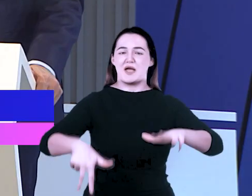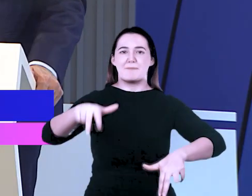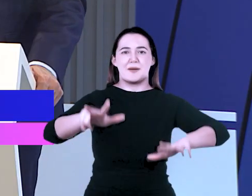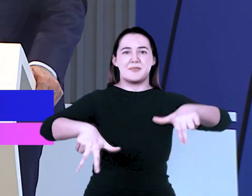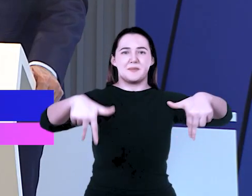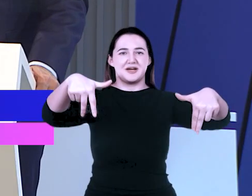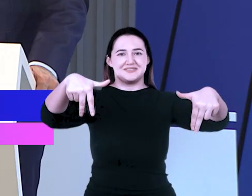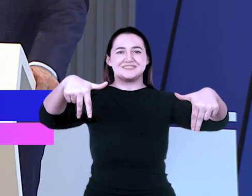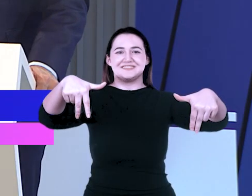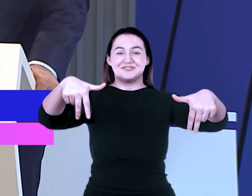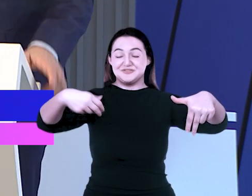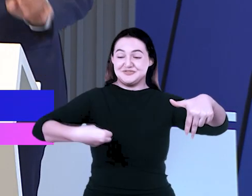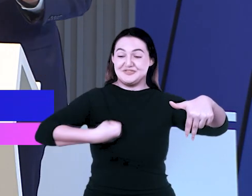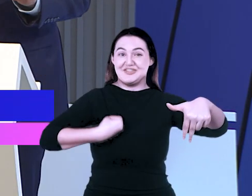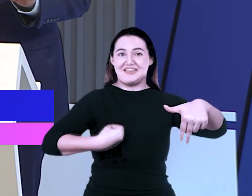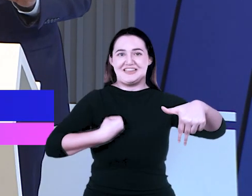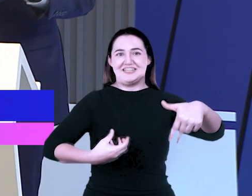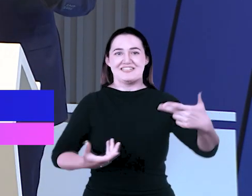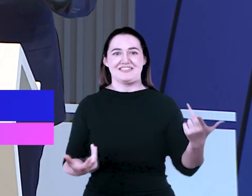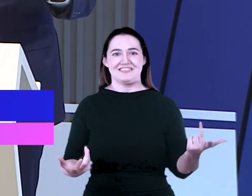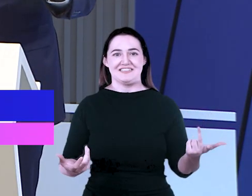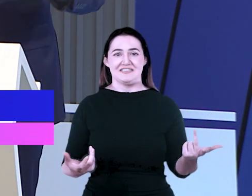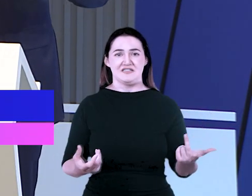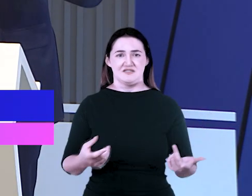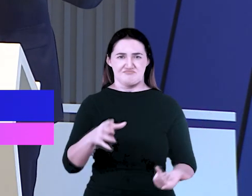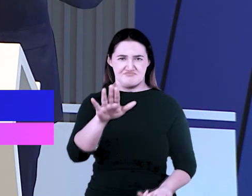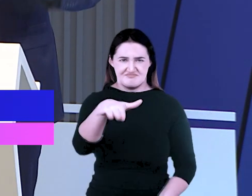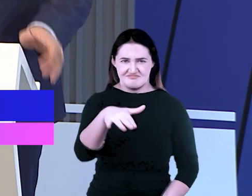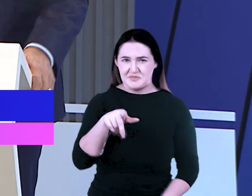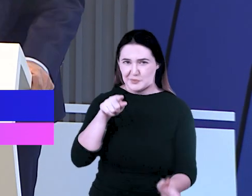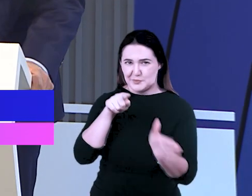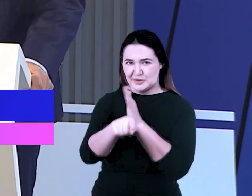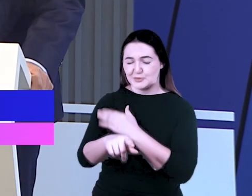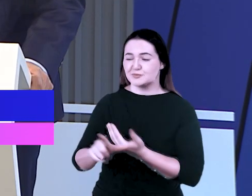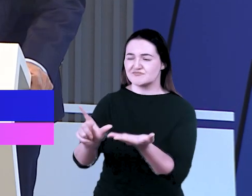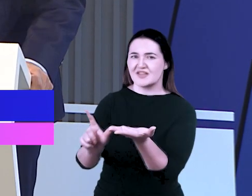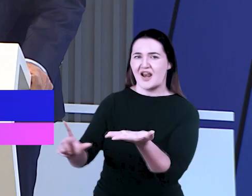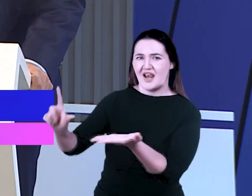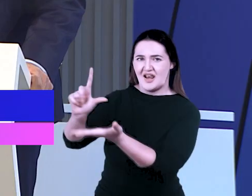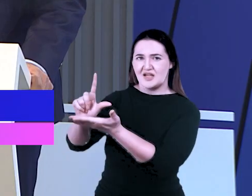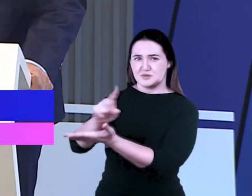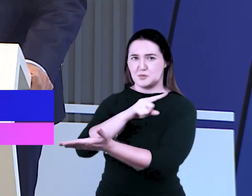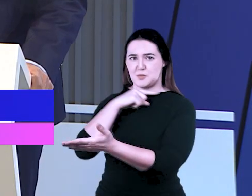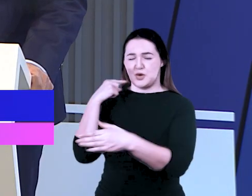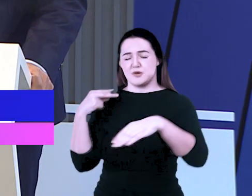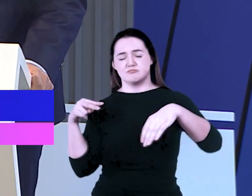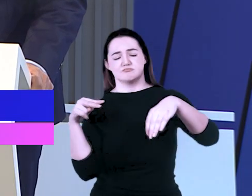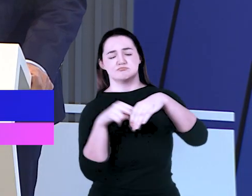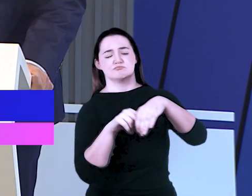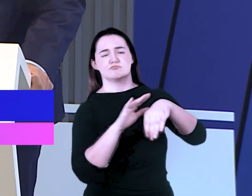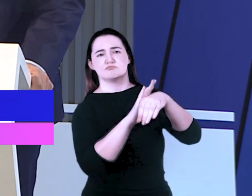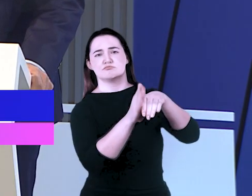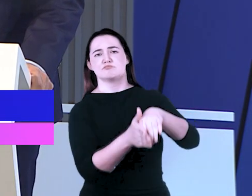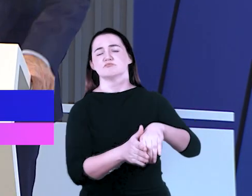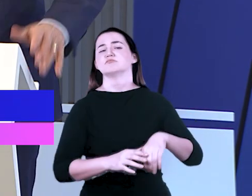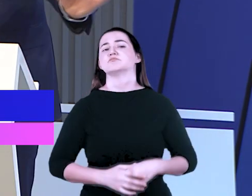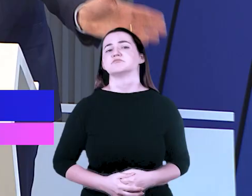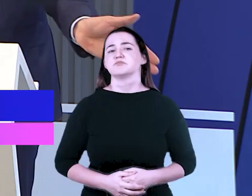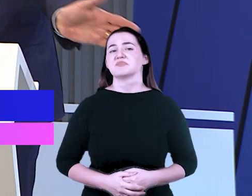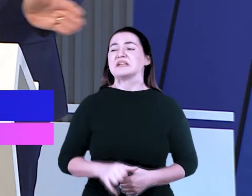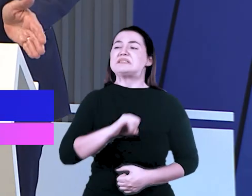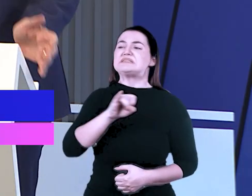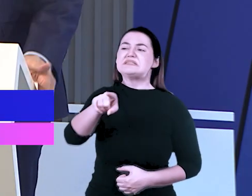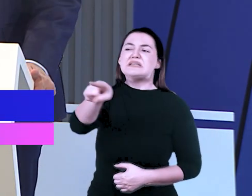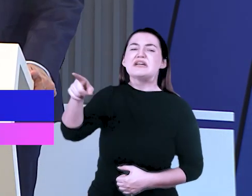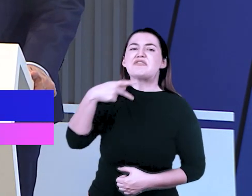vida. Se Lázaro tivesse morrido e ido para o céu, por que Jesus ia ressuscitá-lo nessa terra?